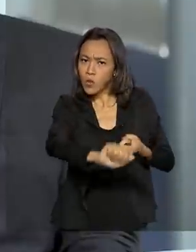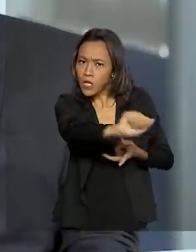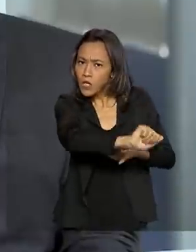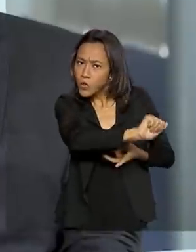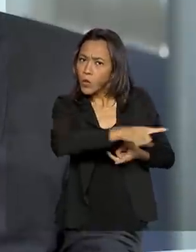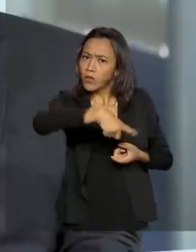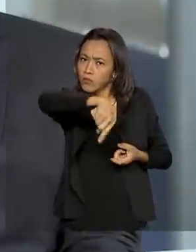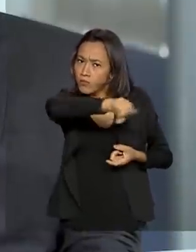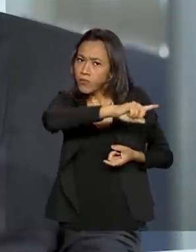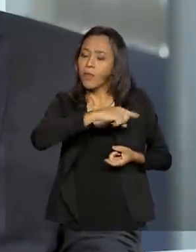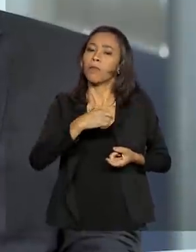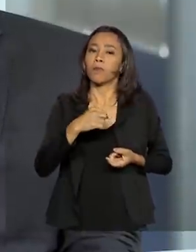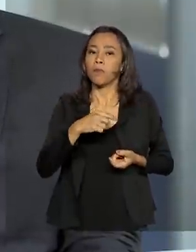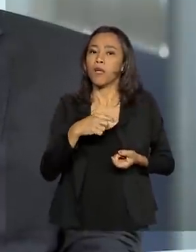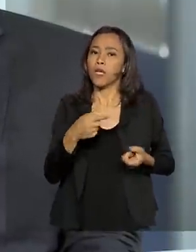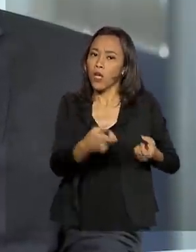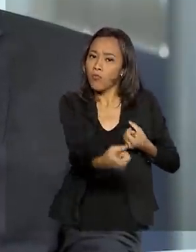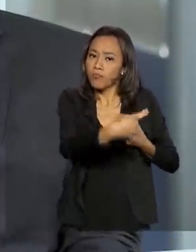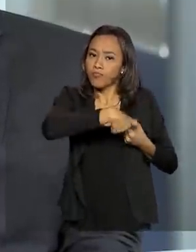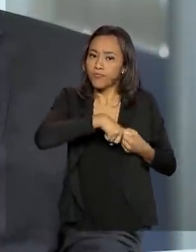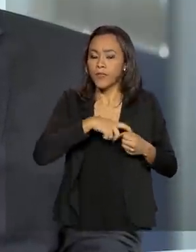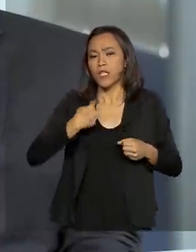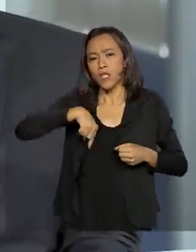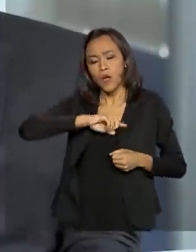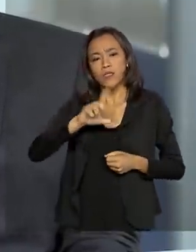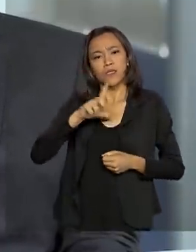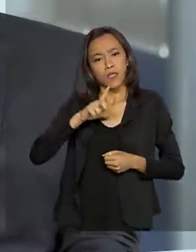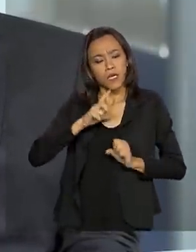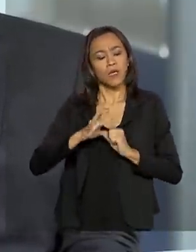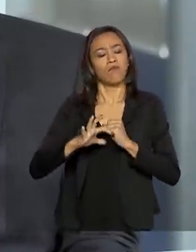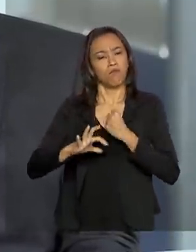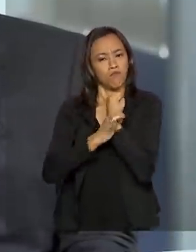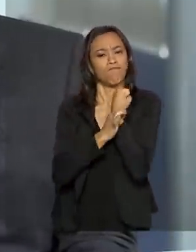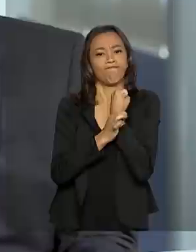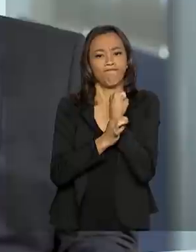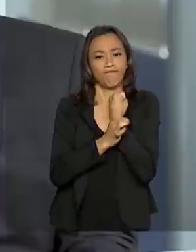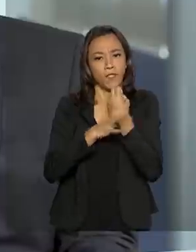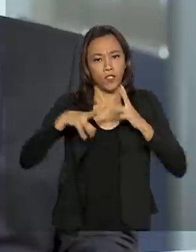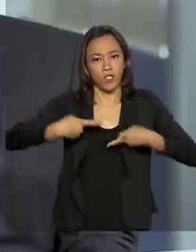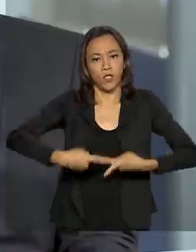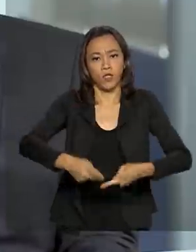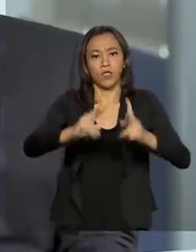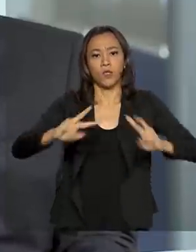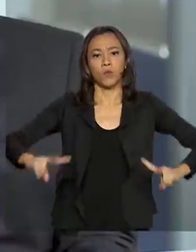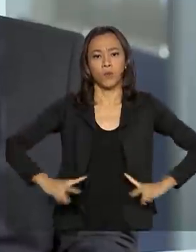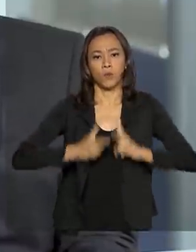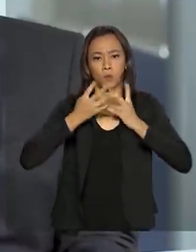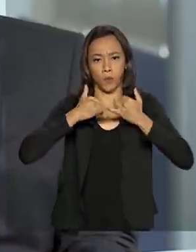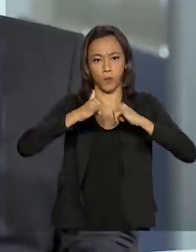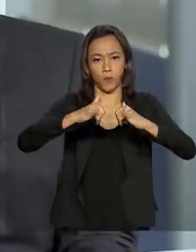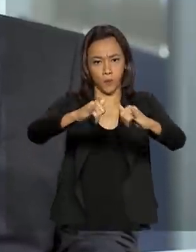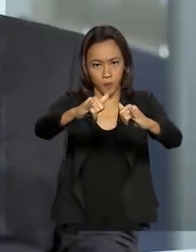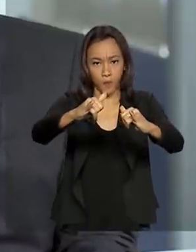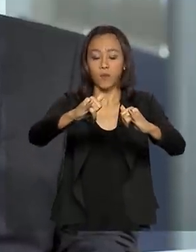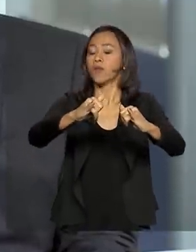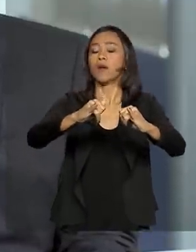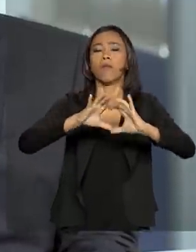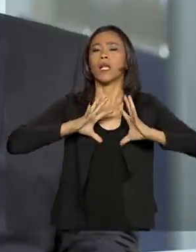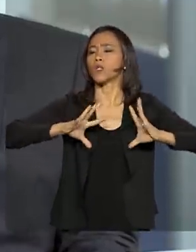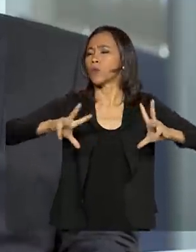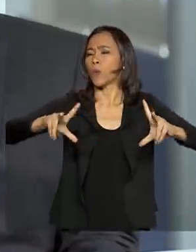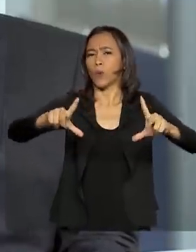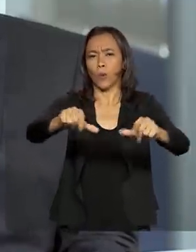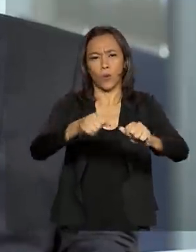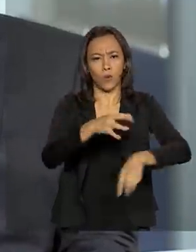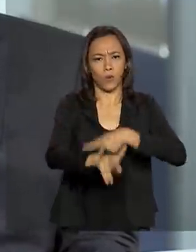que a gente pudesse ter a garantia do fornecimento de luz e energia para todos